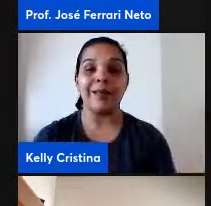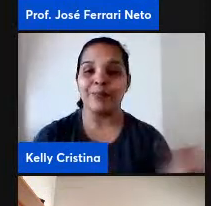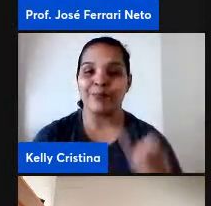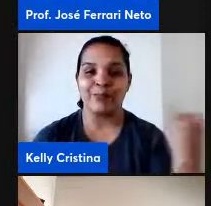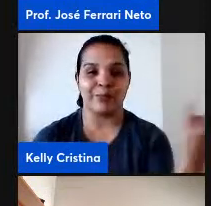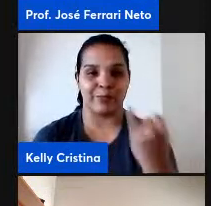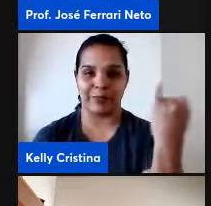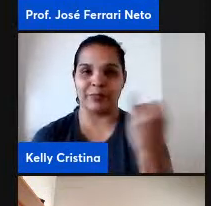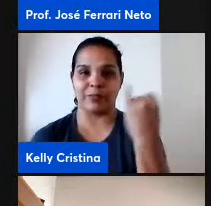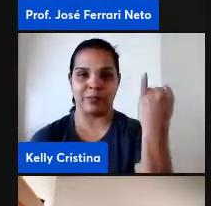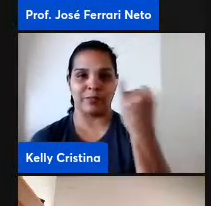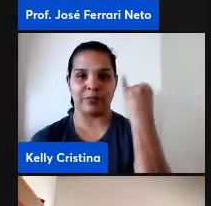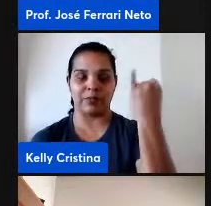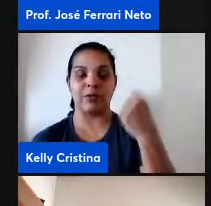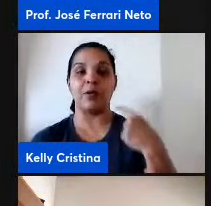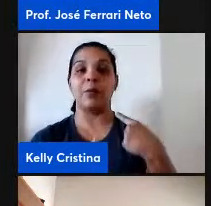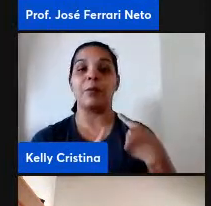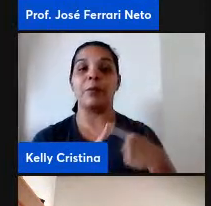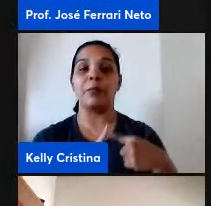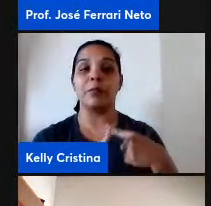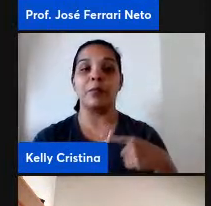porque ele vai cuidar